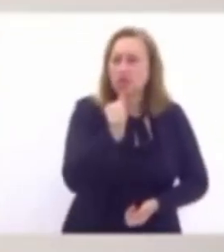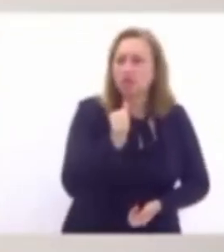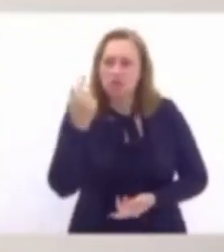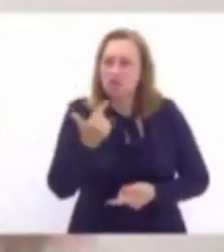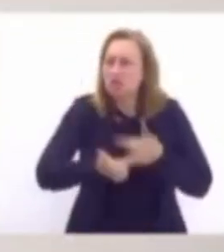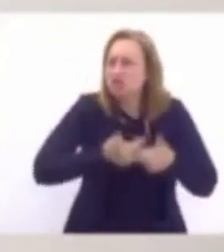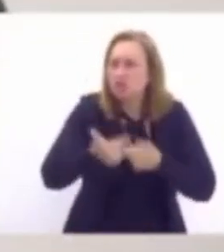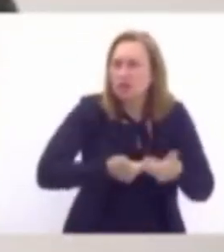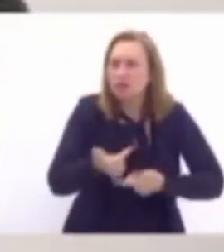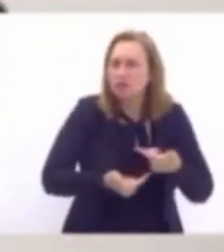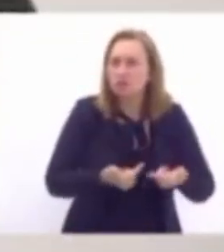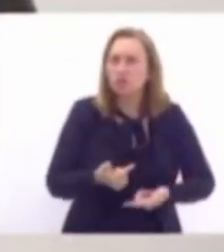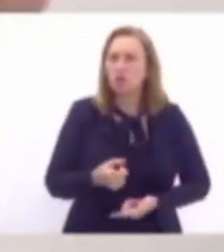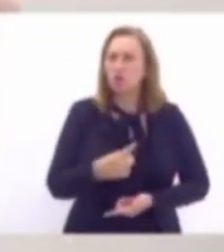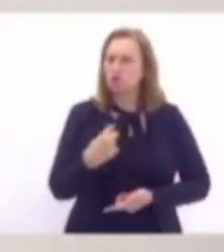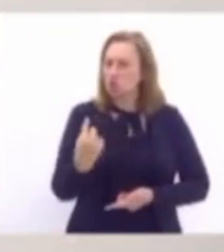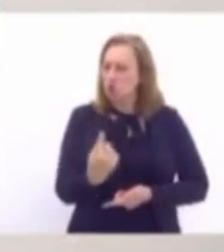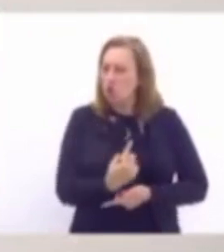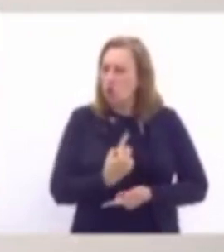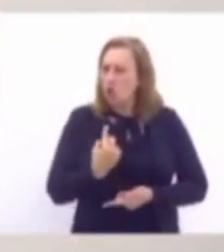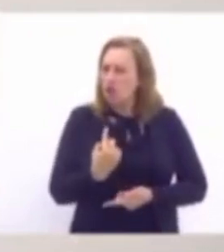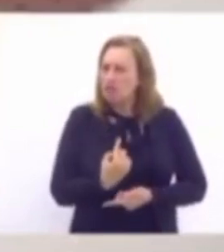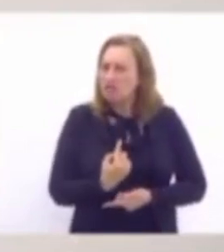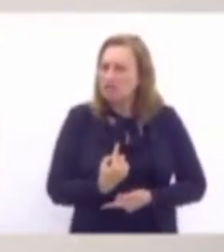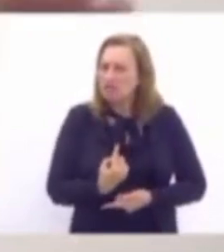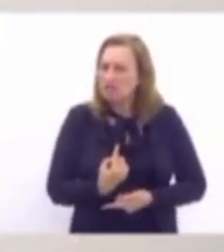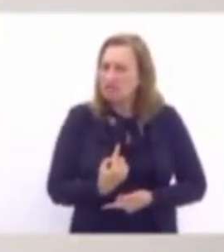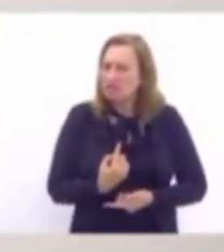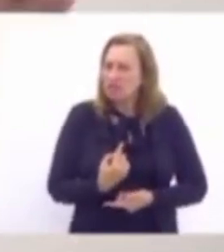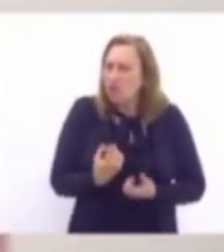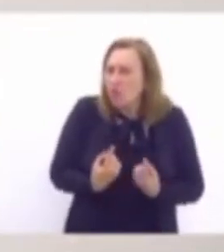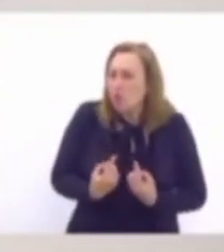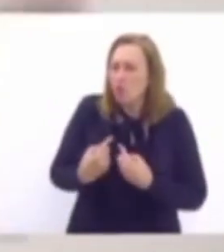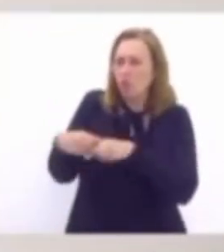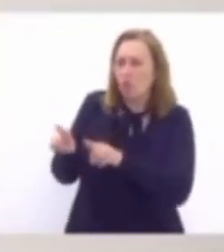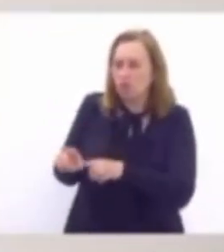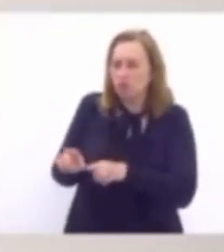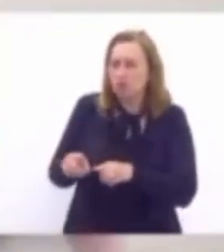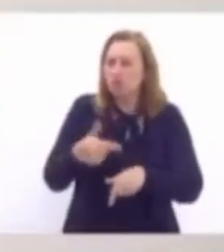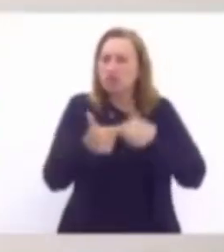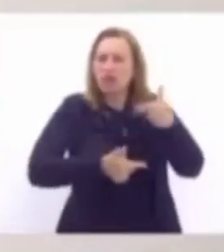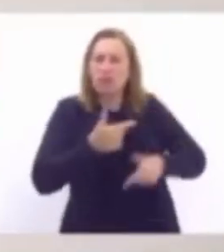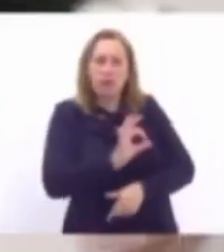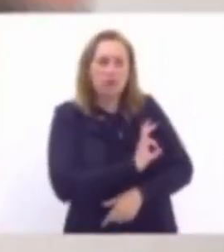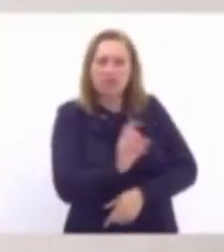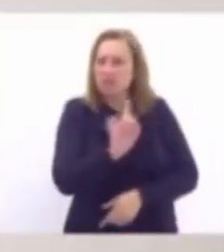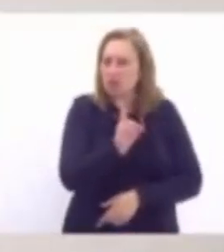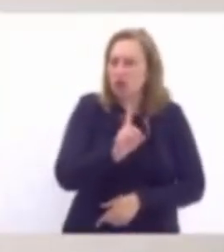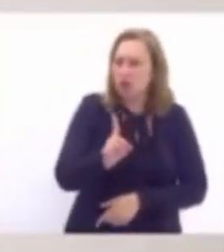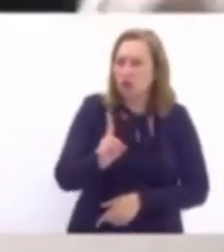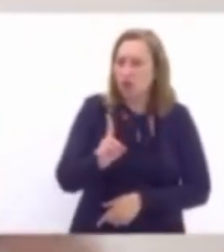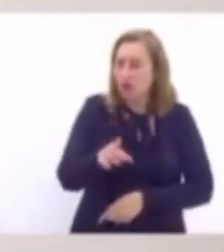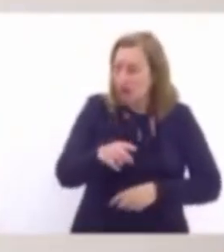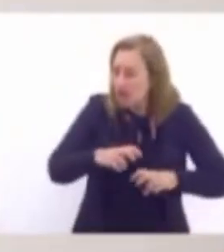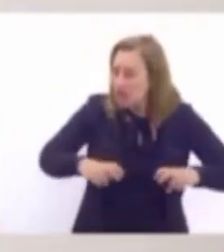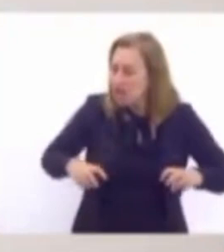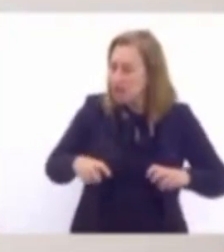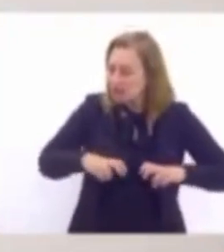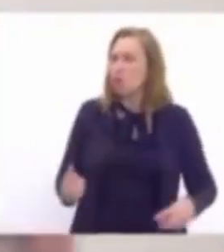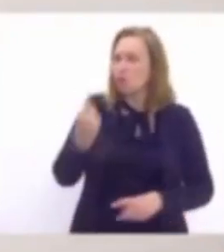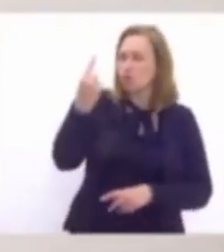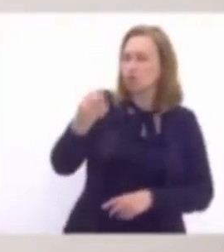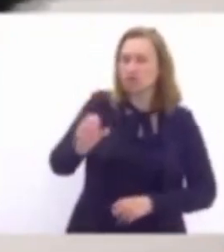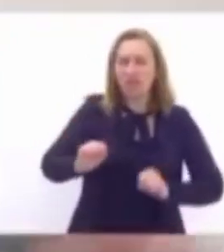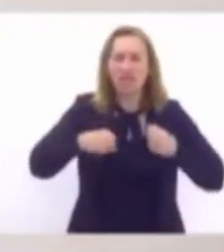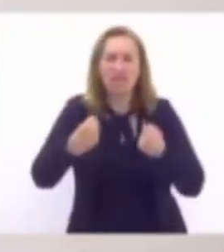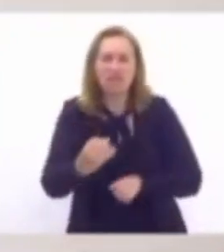trabalhador. Não somos, nós não somos contrários a operações policiais, pelo contrário. Essa bancada aqui é a única que defende a polícia do Estado do Rio de Janeiro, porra.